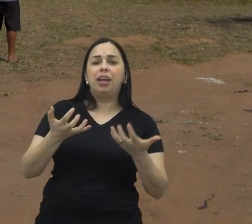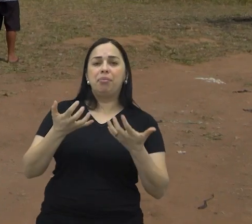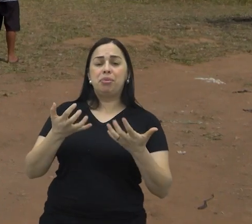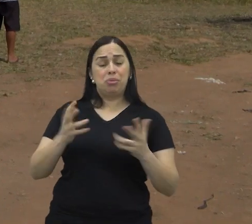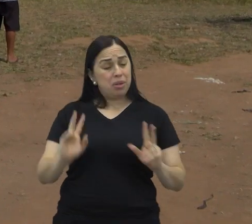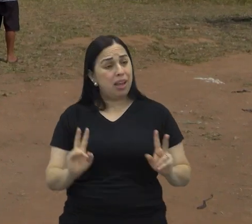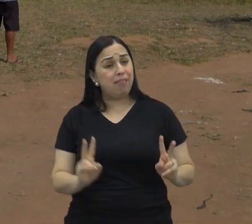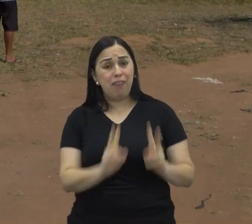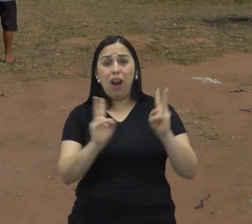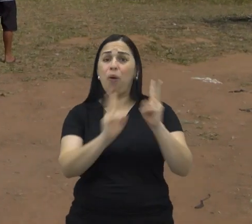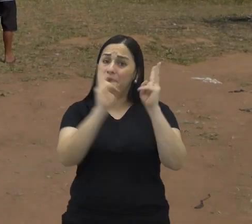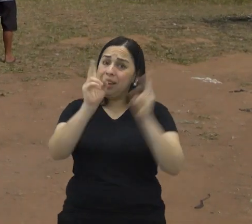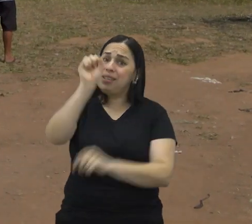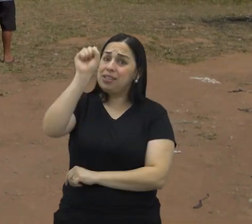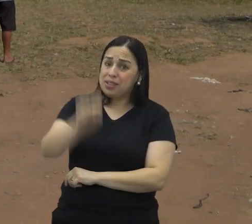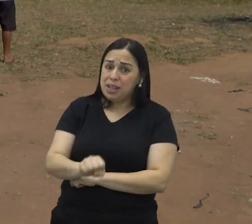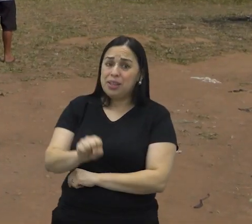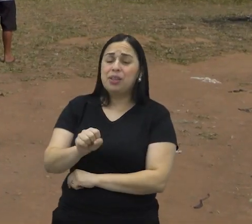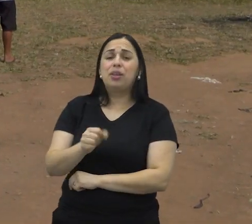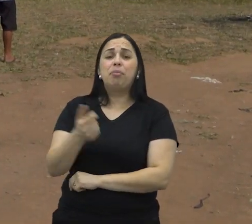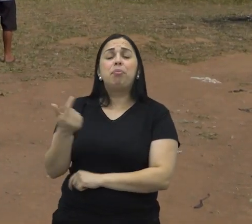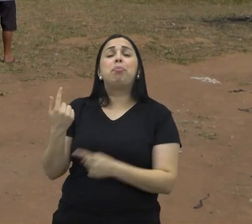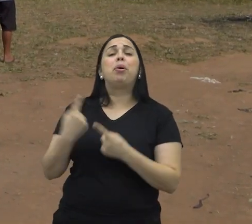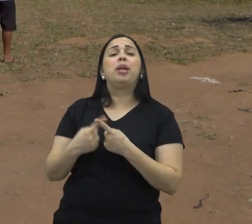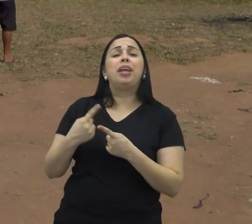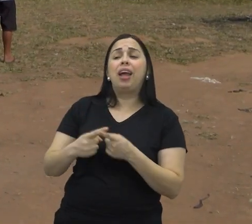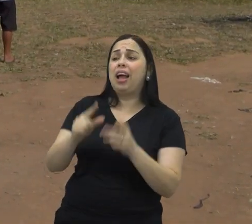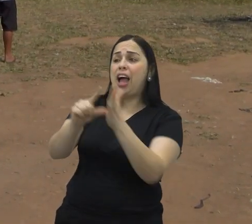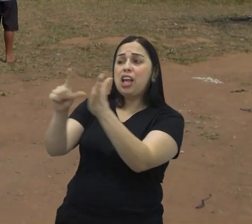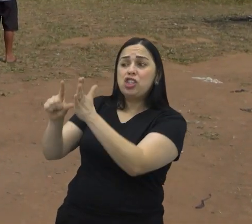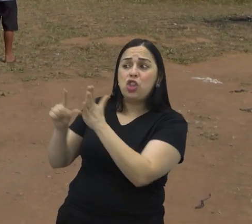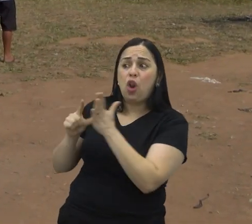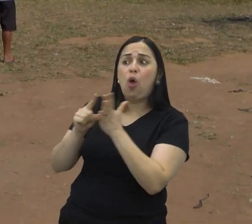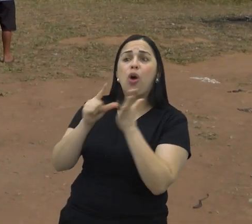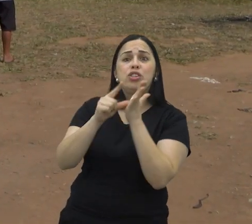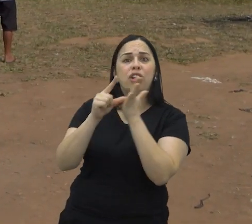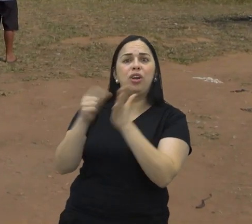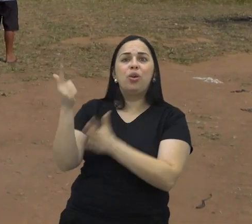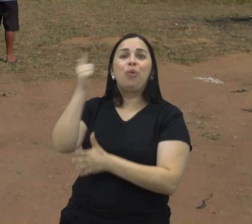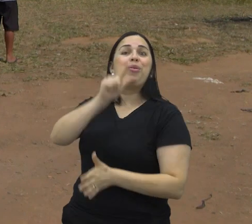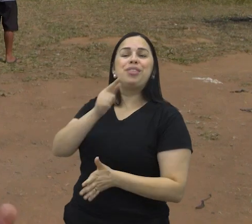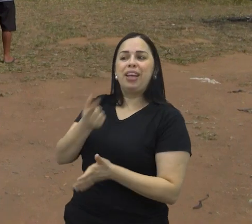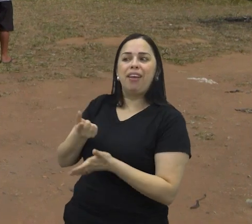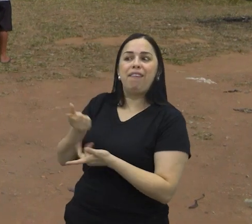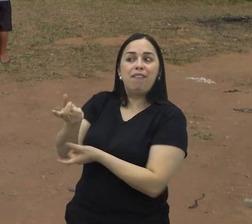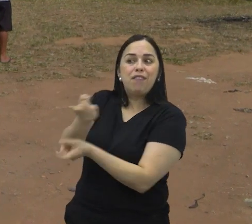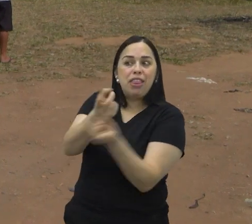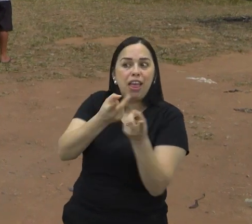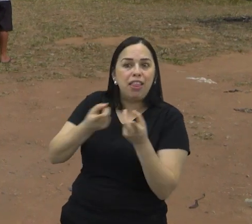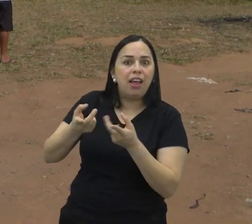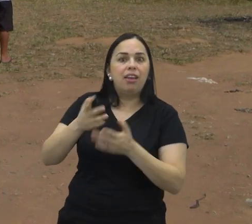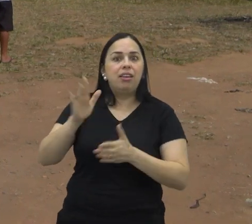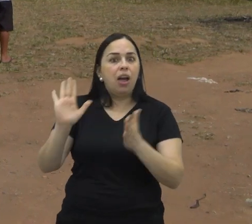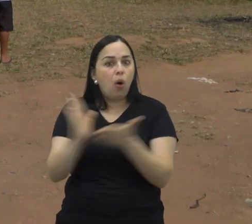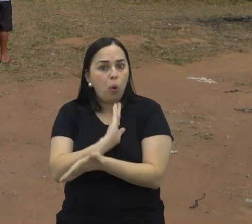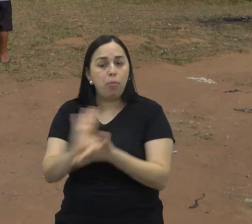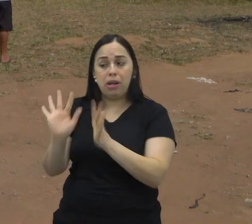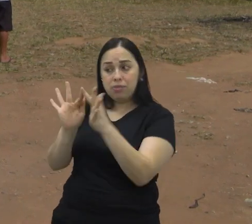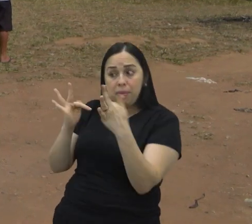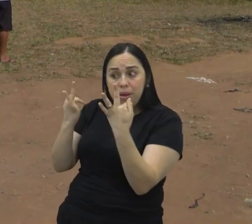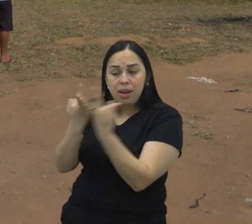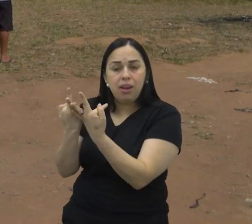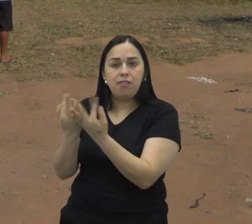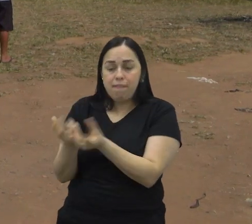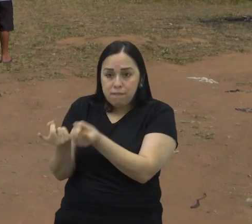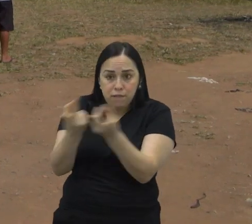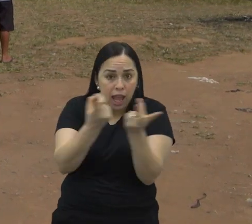gente precisa exaltar muito. Ela movimenta tanto o comércio que tem famílias que vivem somente disso, que depende da